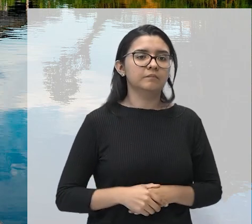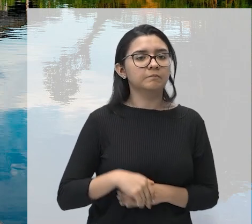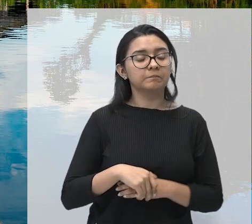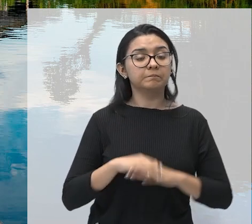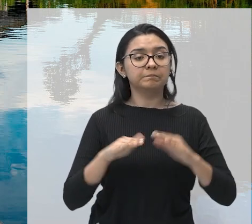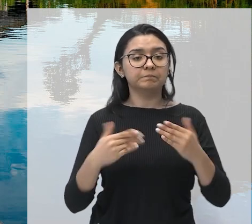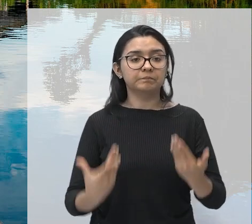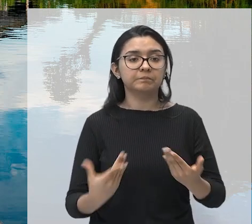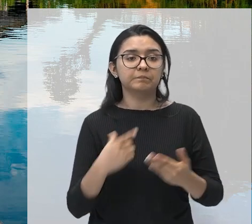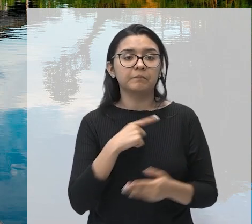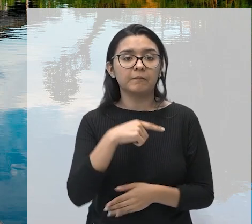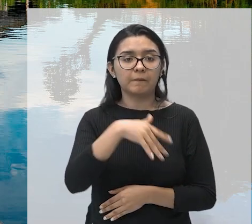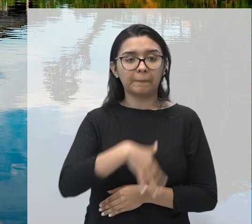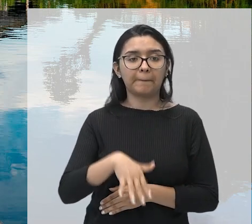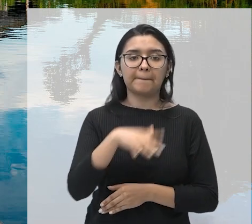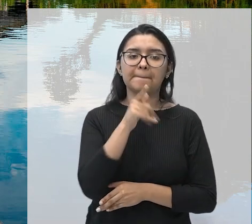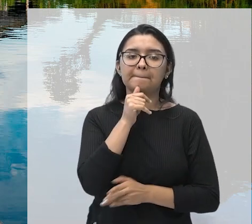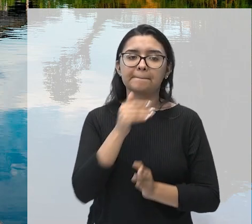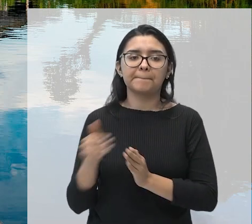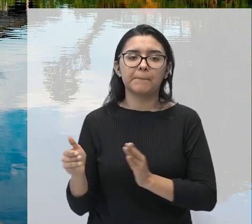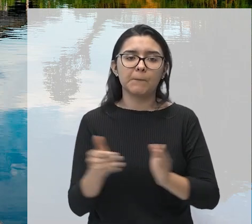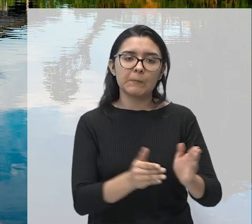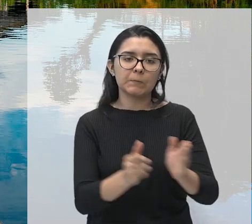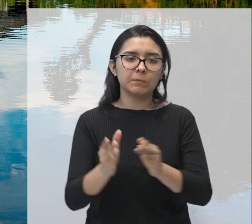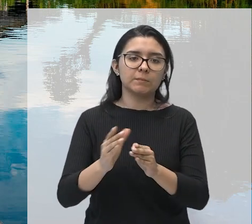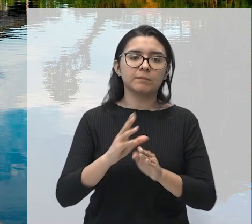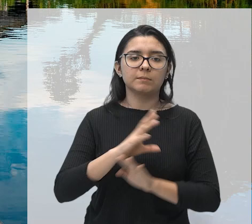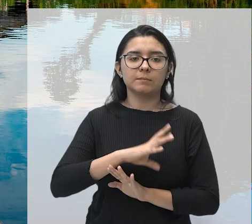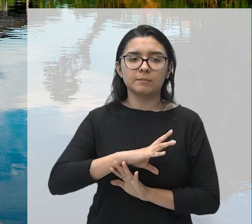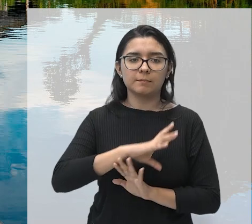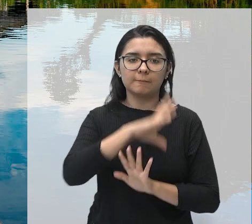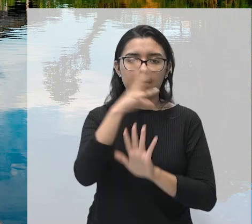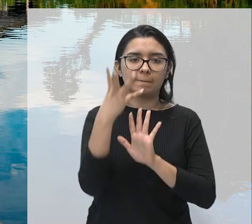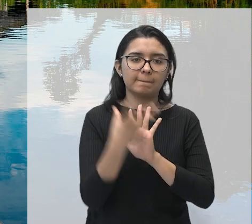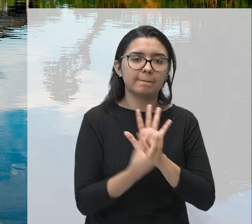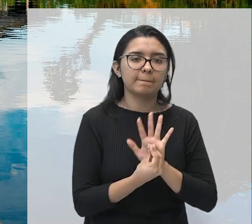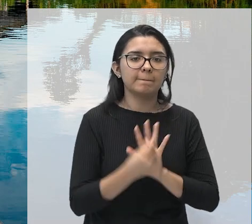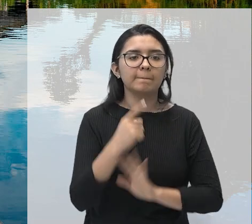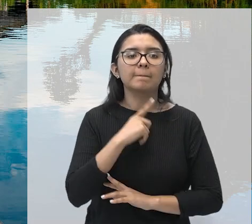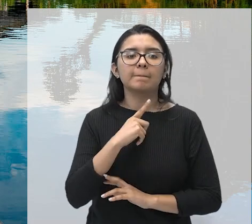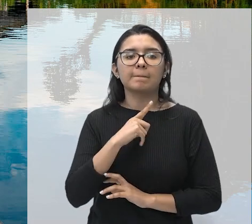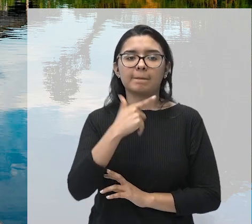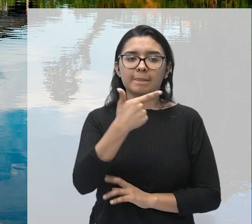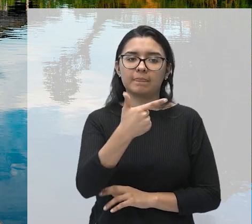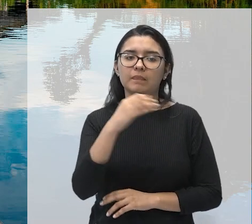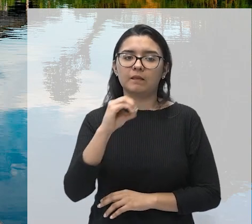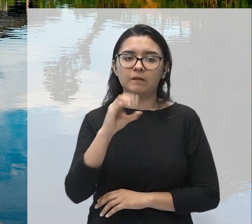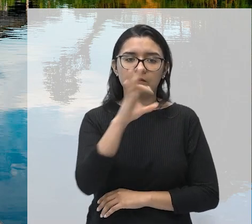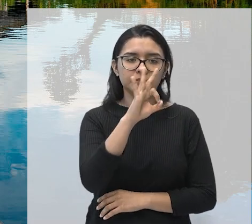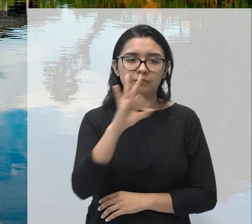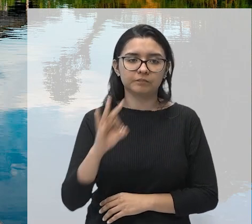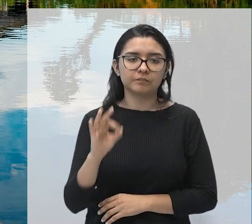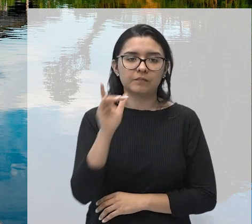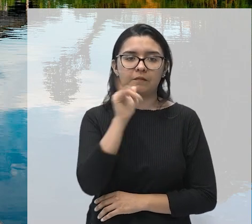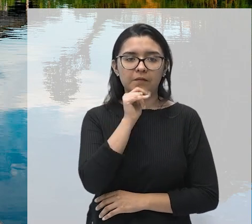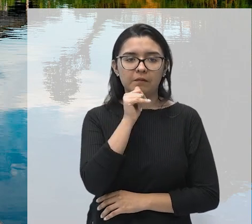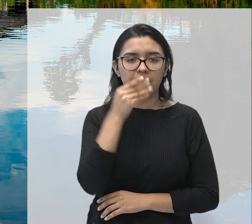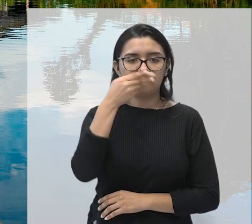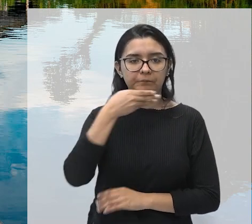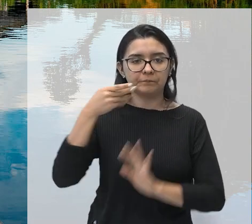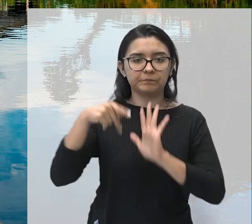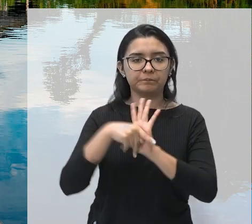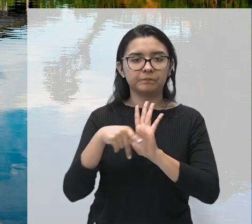20% de toda a água doce do planeta, né? Então aí nós temos aí muitos